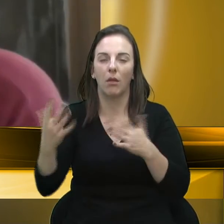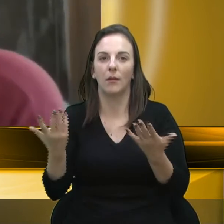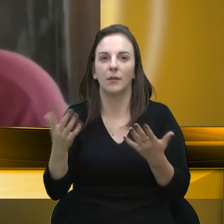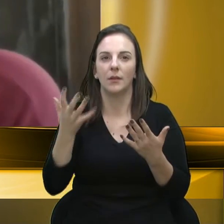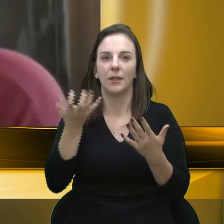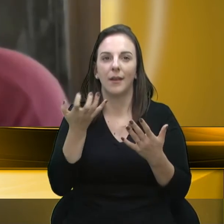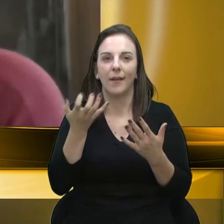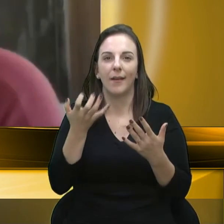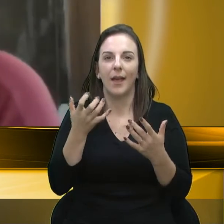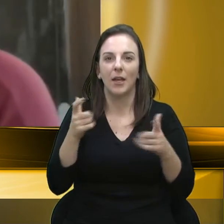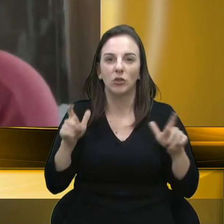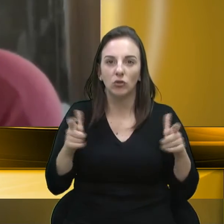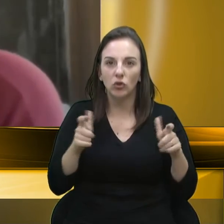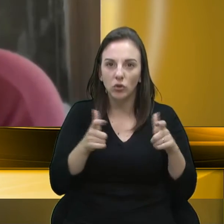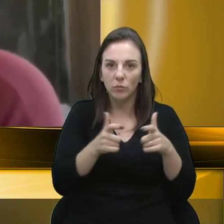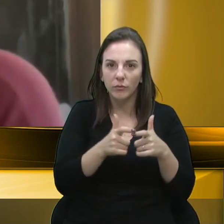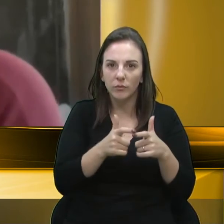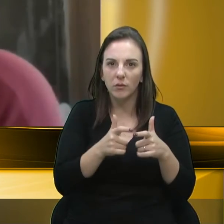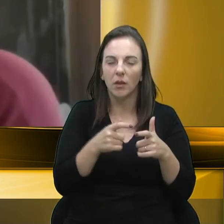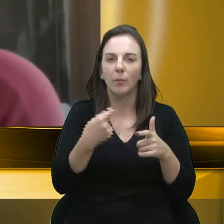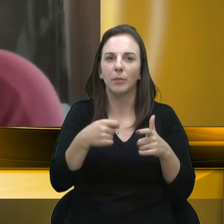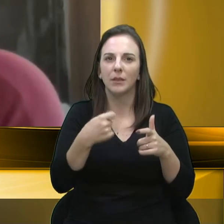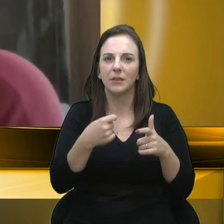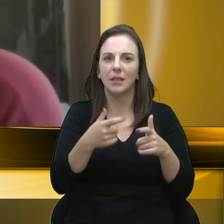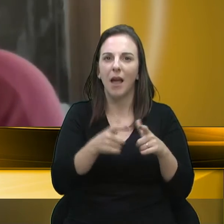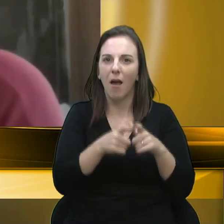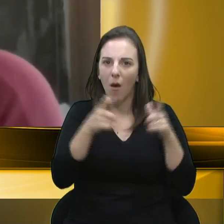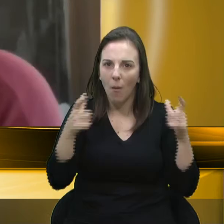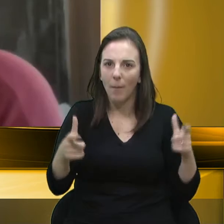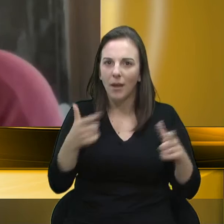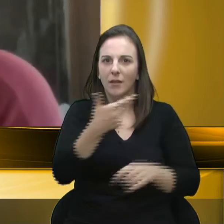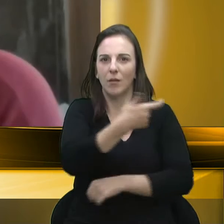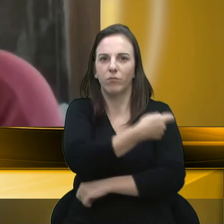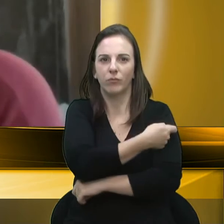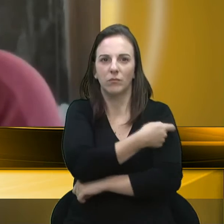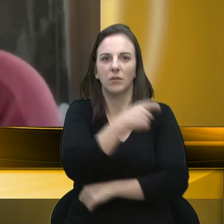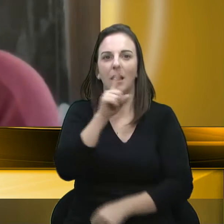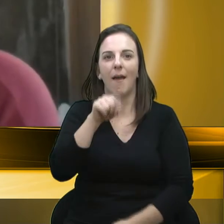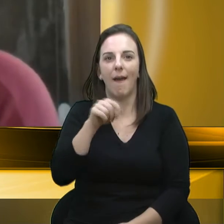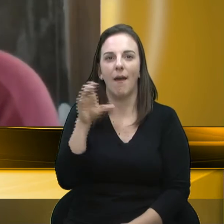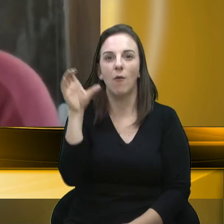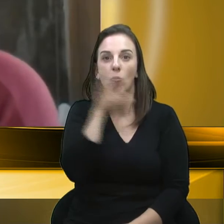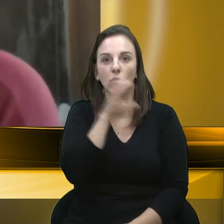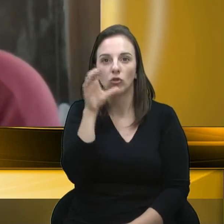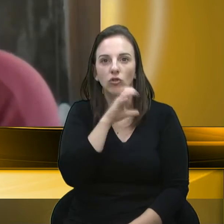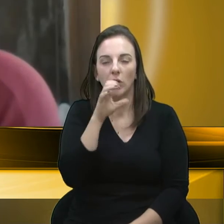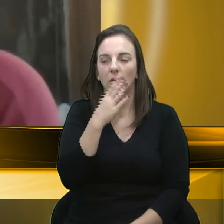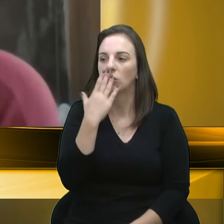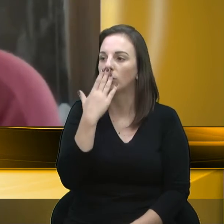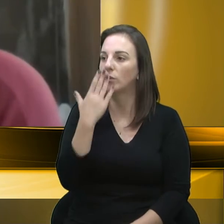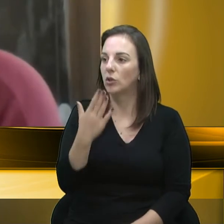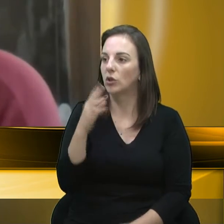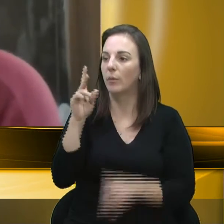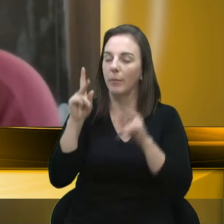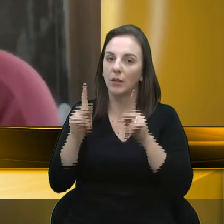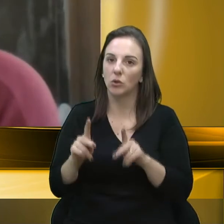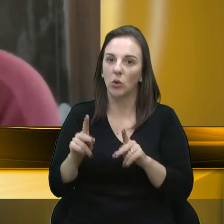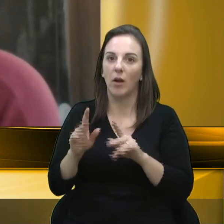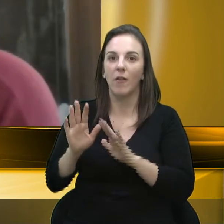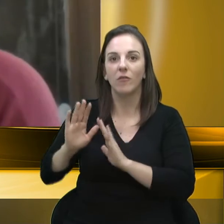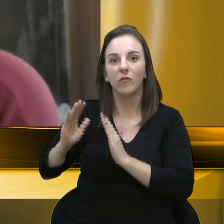de doses de vacina disponíveis, é urgente o reforço de medidas de distanciamento social. Da mesma forma,